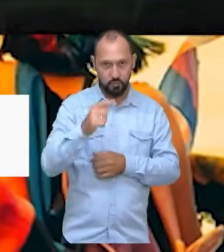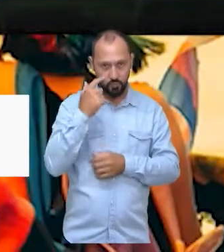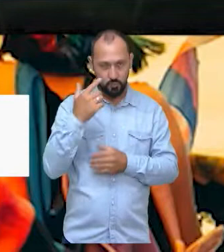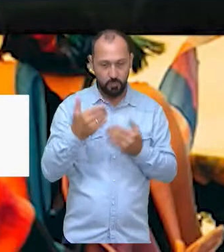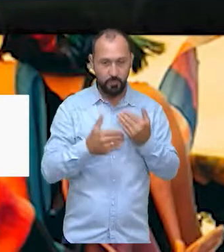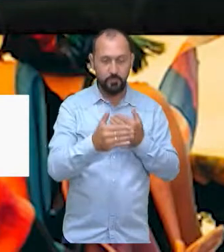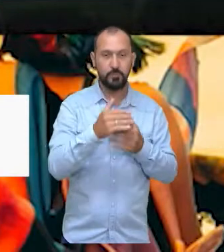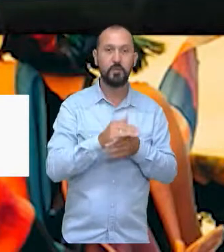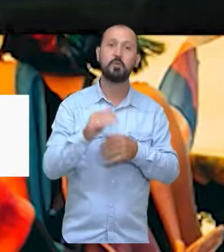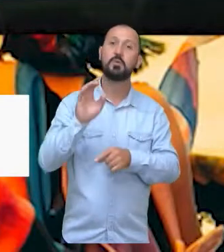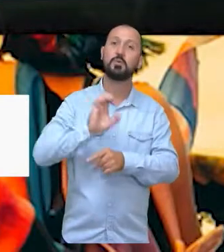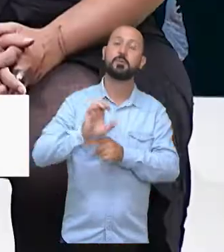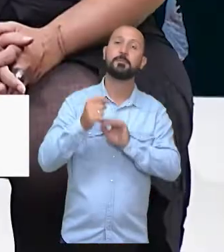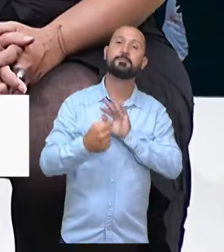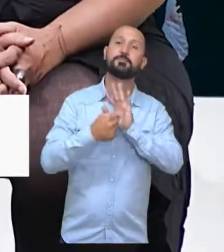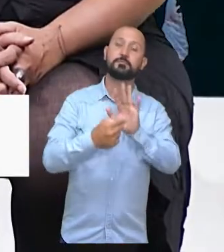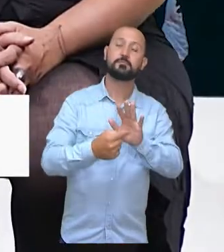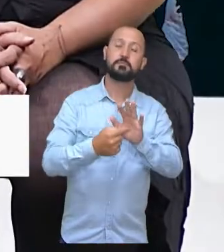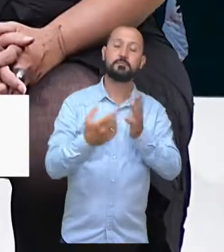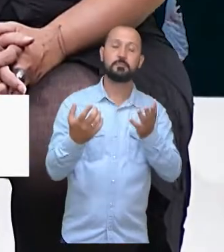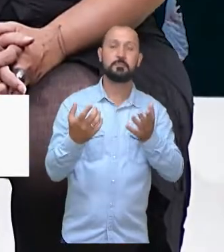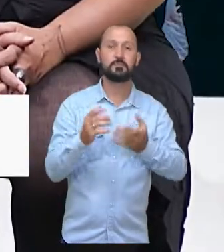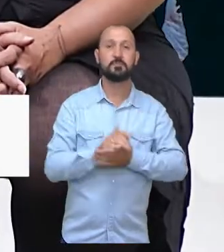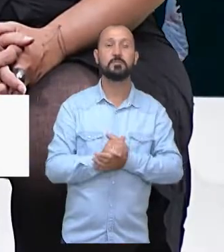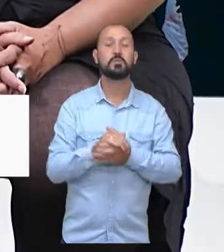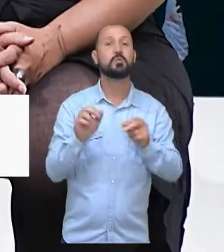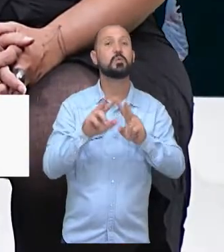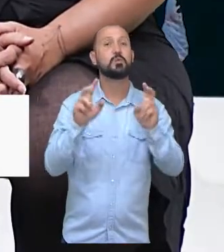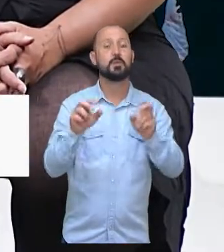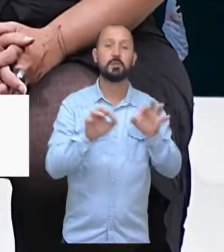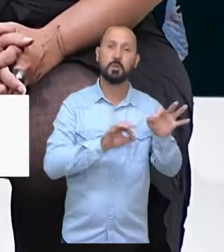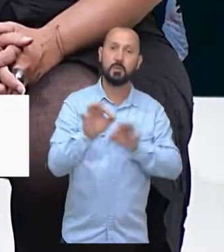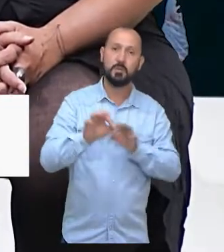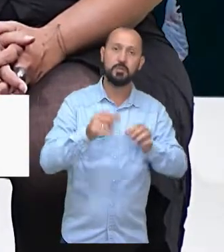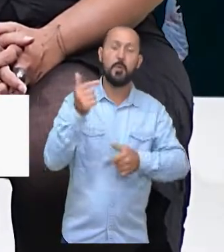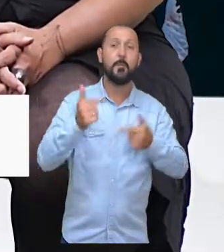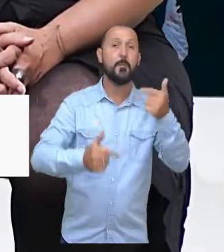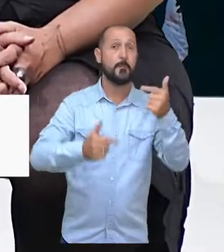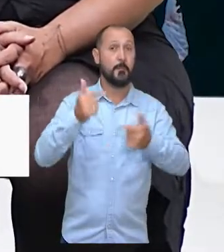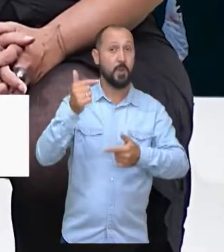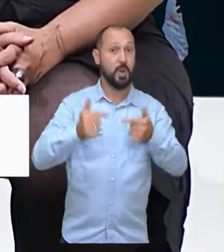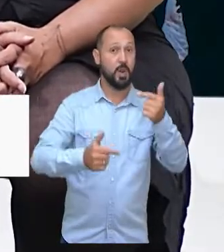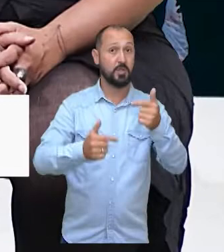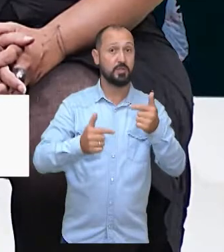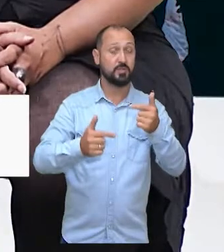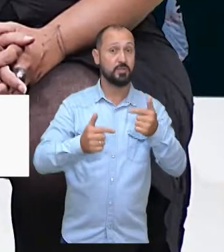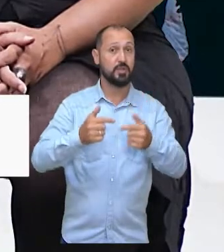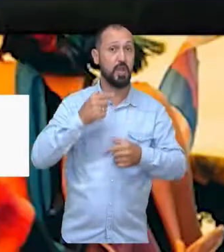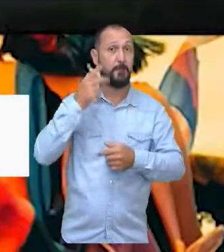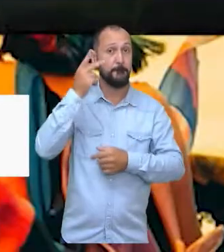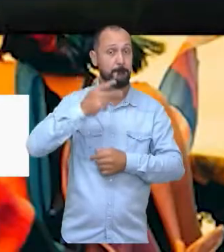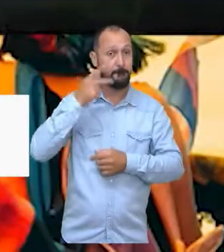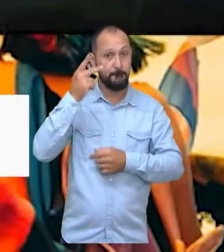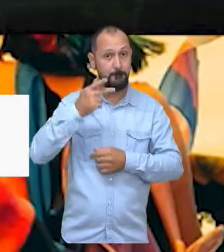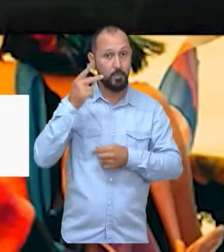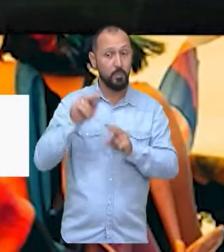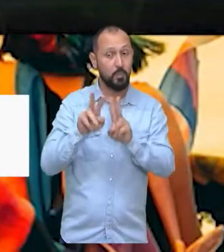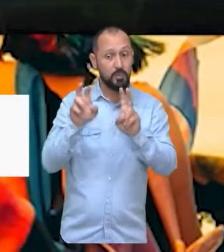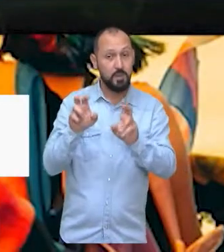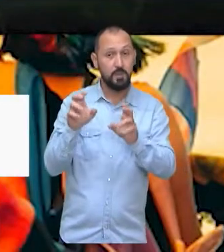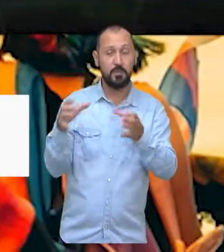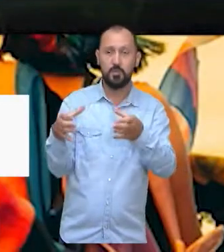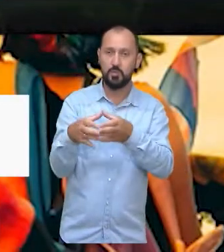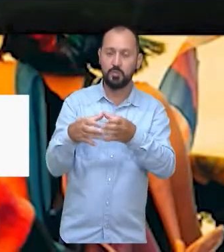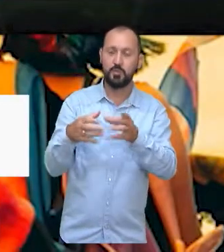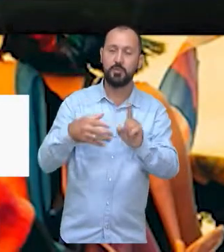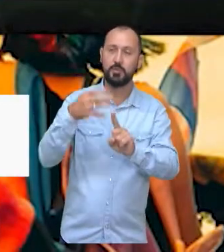estado destaca-se a nível nacional na questão da construção de políticas públicas para o público LGBT+. Eu acho que a gente também está avançando agora